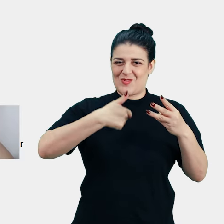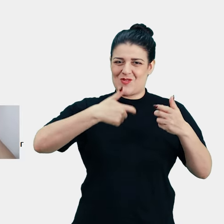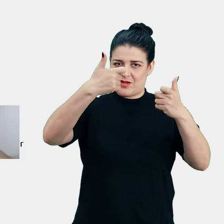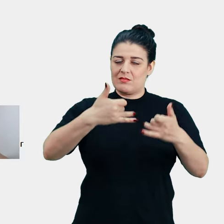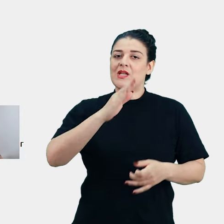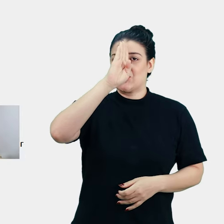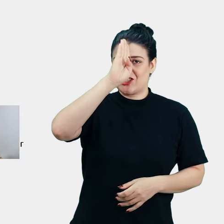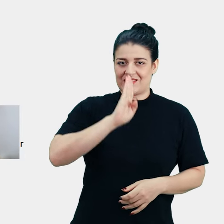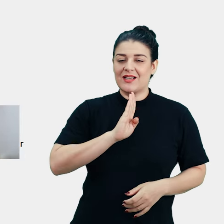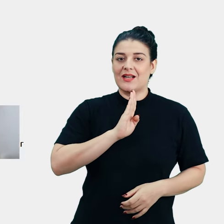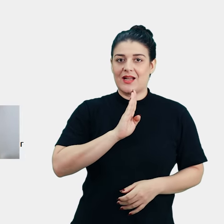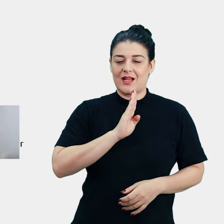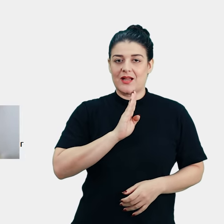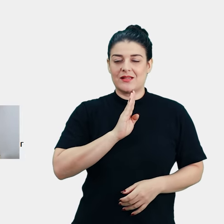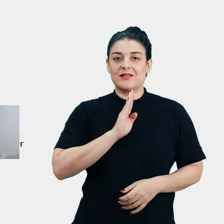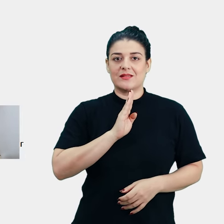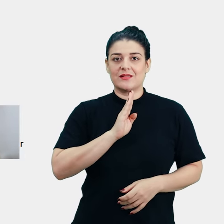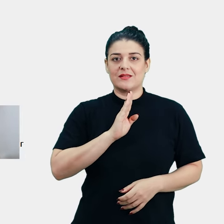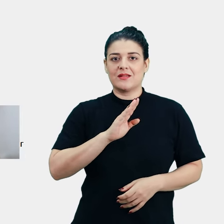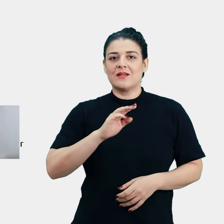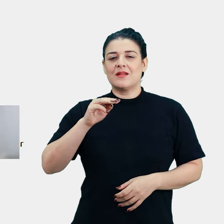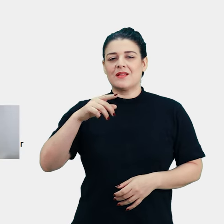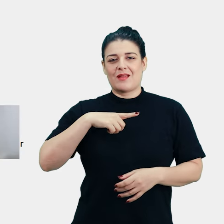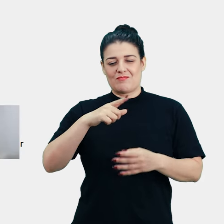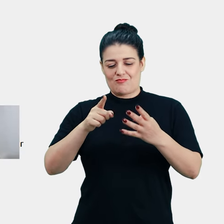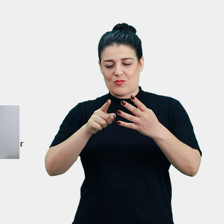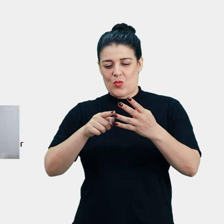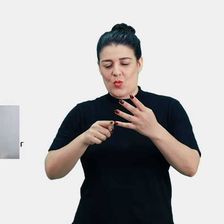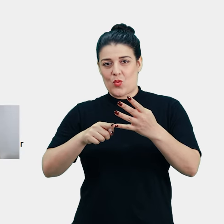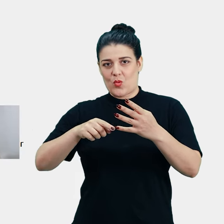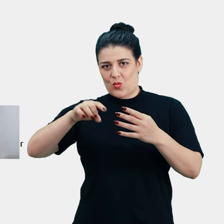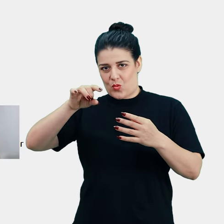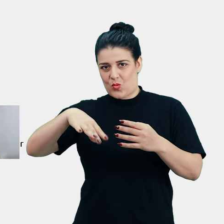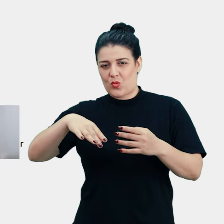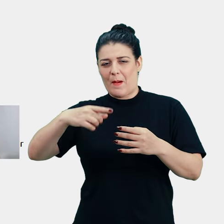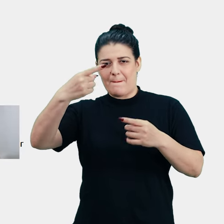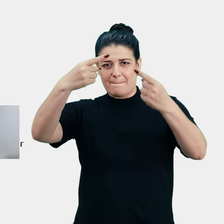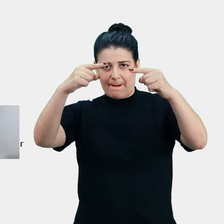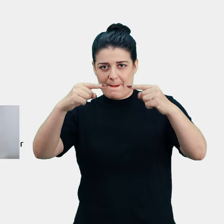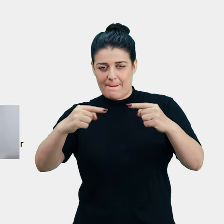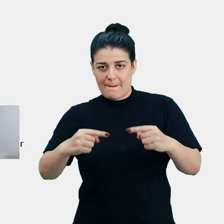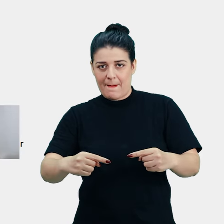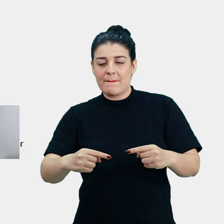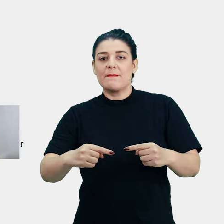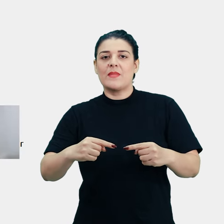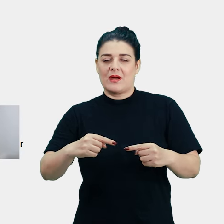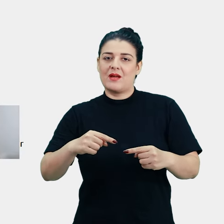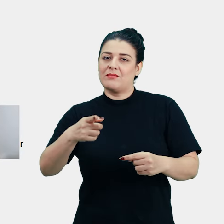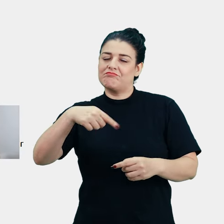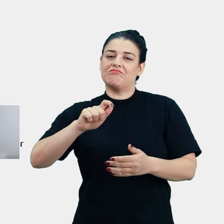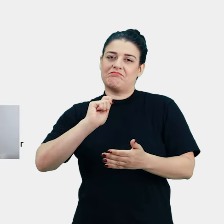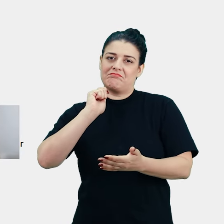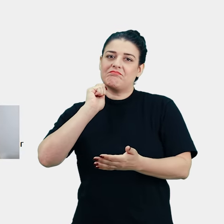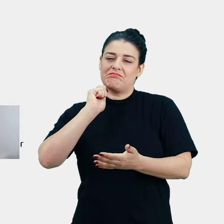eles são gratuitos. E já o Marqueview, o Progênesis, Compound Discover, da Termo, já